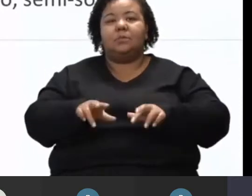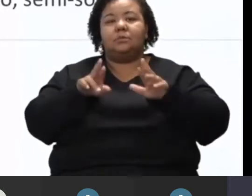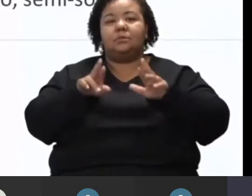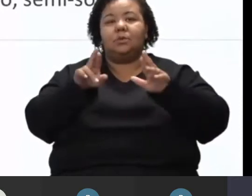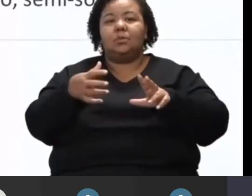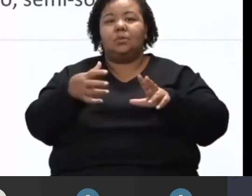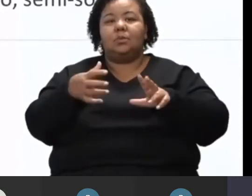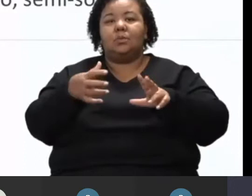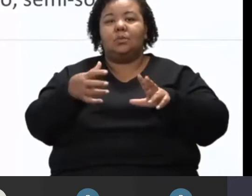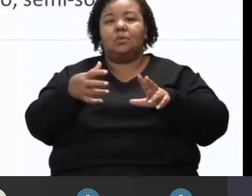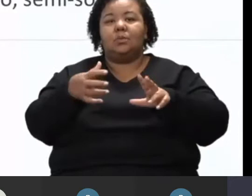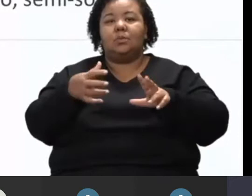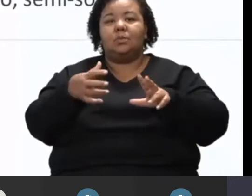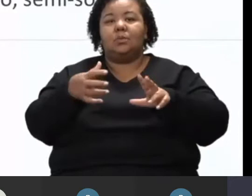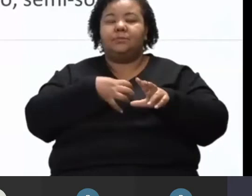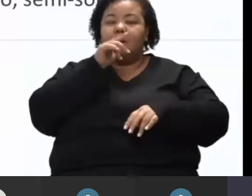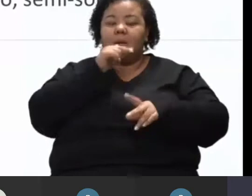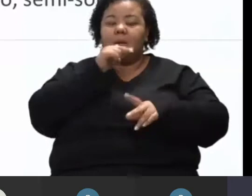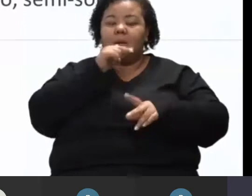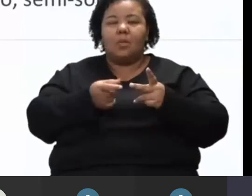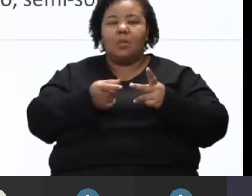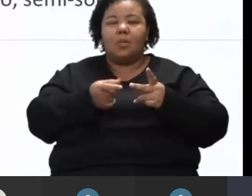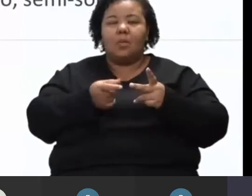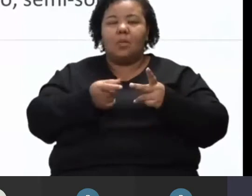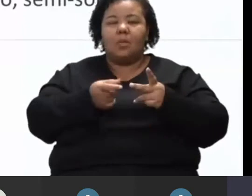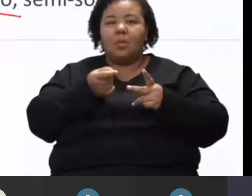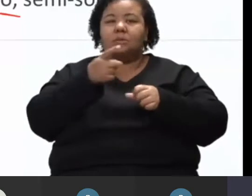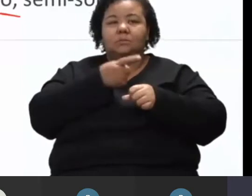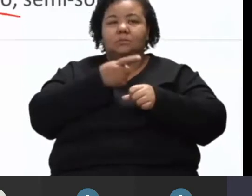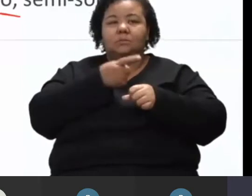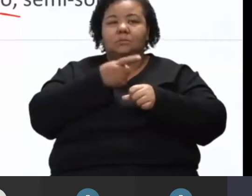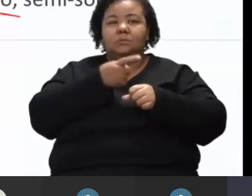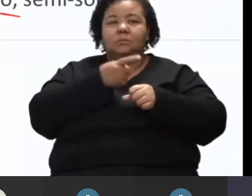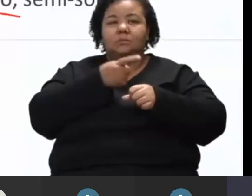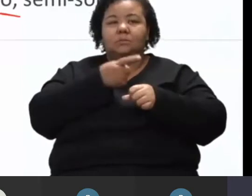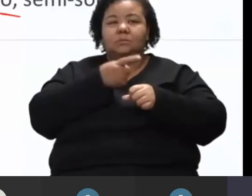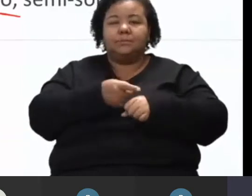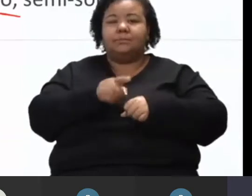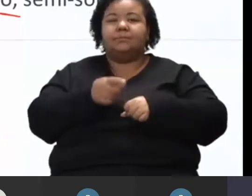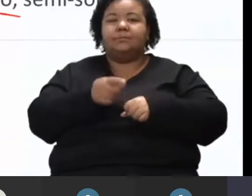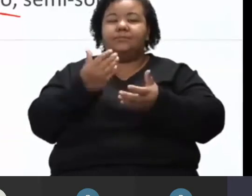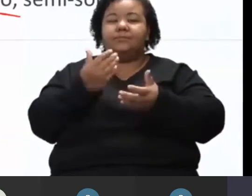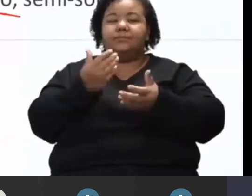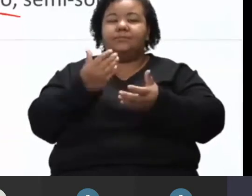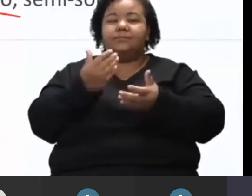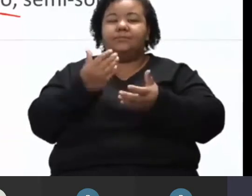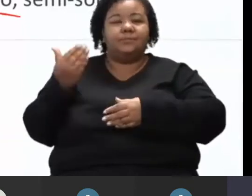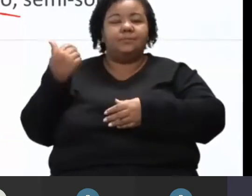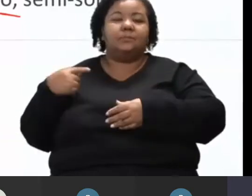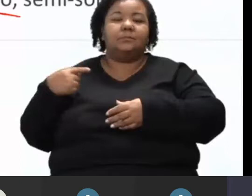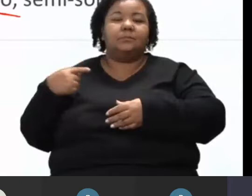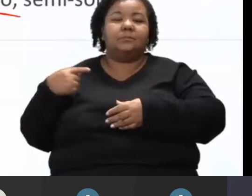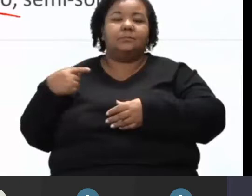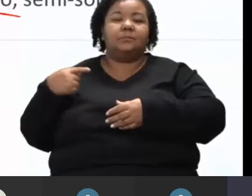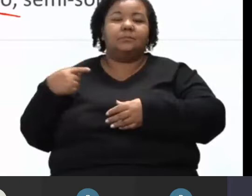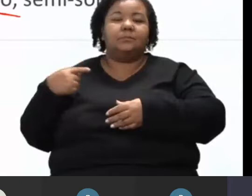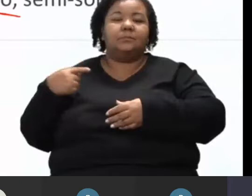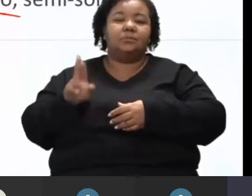estado físico. De acordo com o estado físico, eles podem ser classificados em líquido. Na aula passada, nós trabalhamos com o